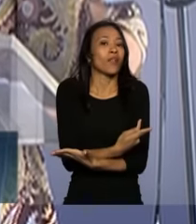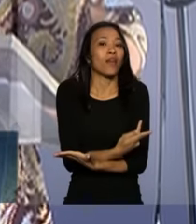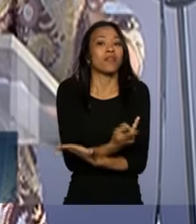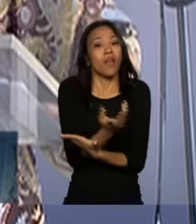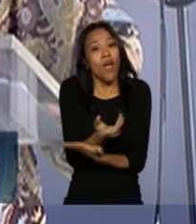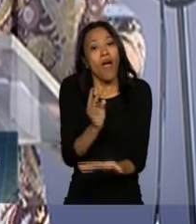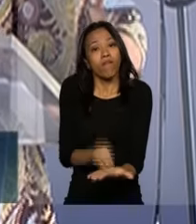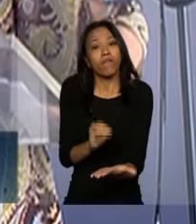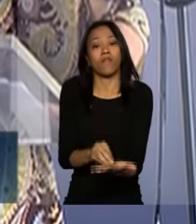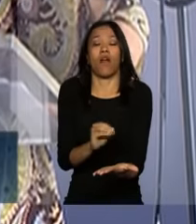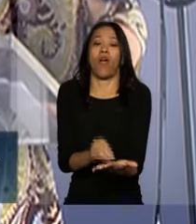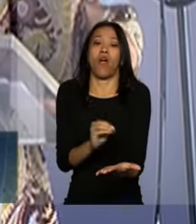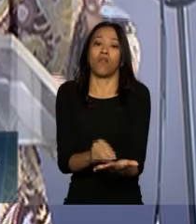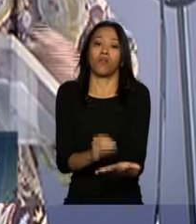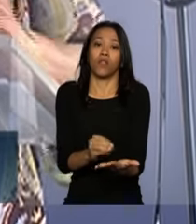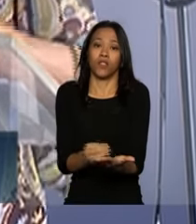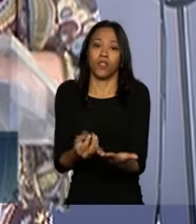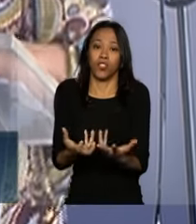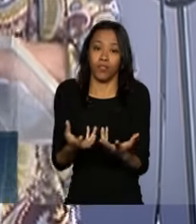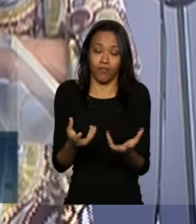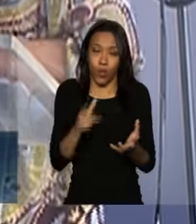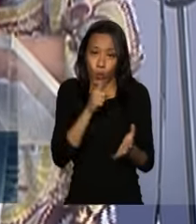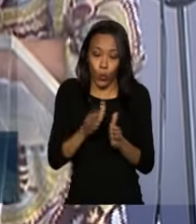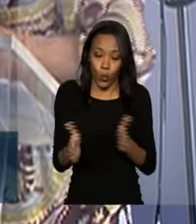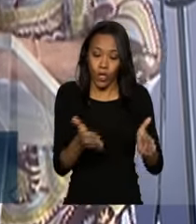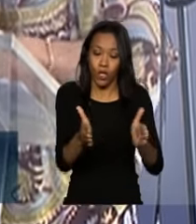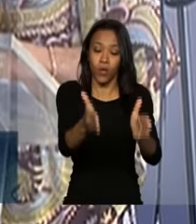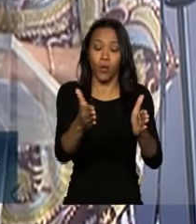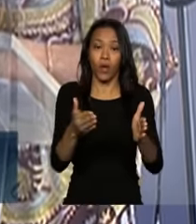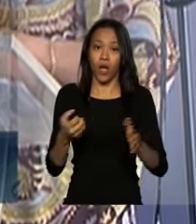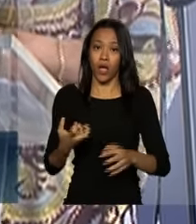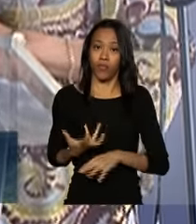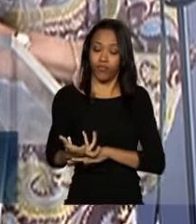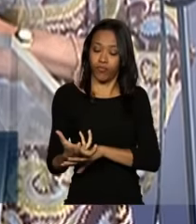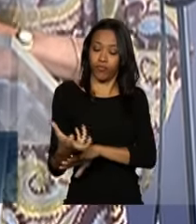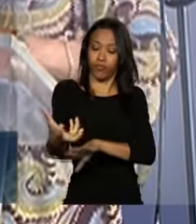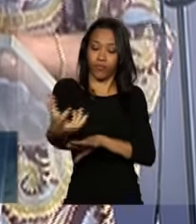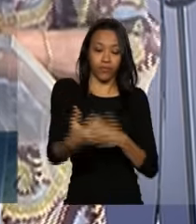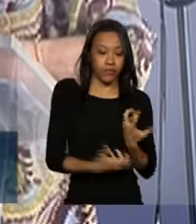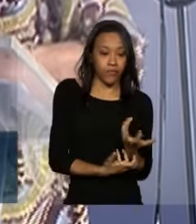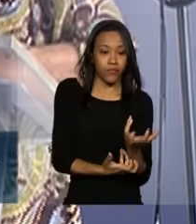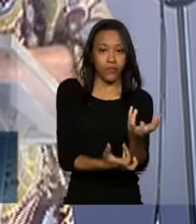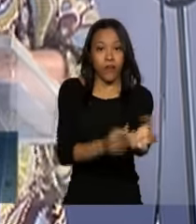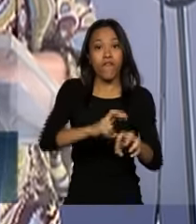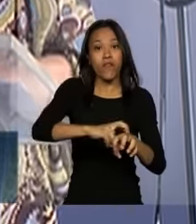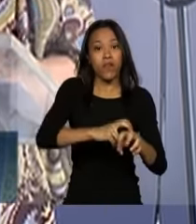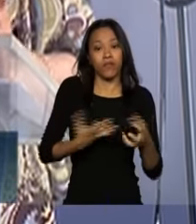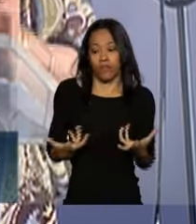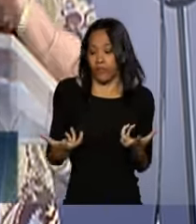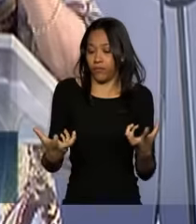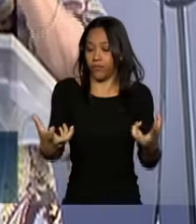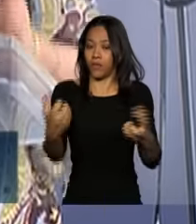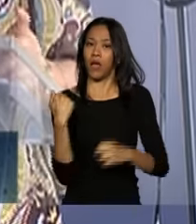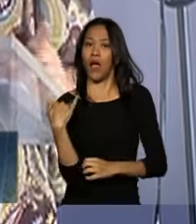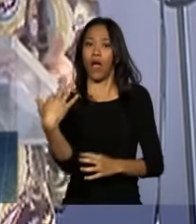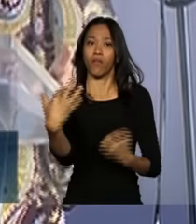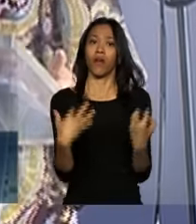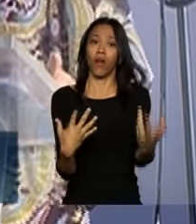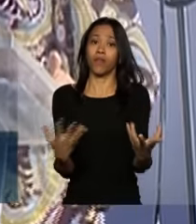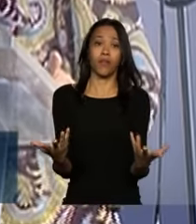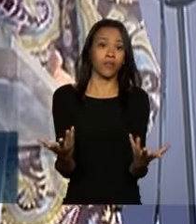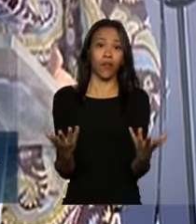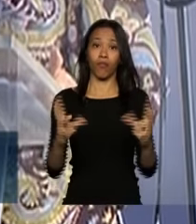mata ciliar na beira dos rios. Mas eu quero falar uma coisa aqui, concordando com o prefeito.